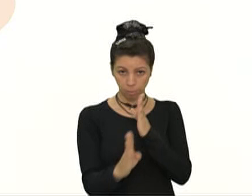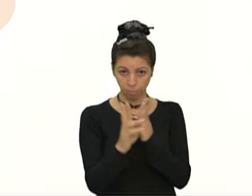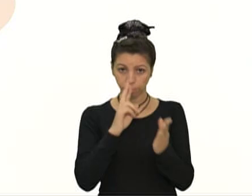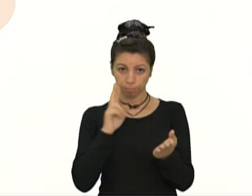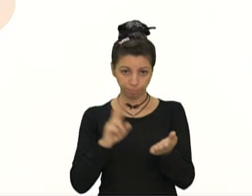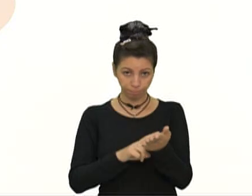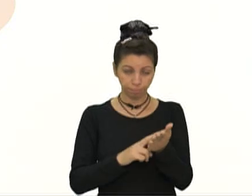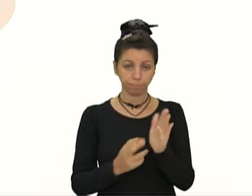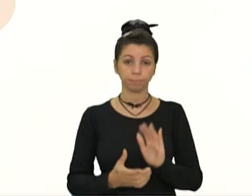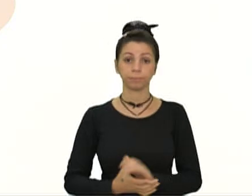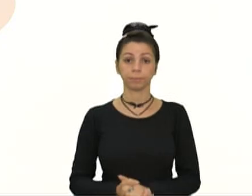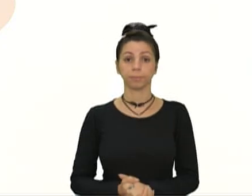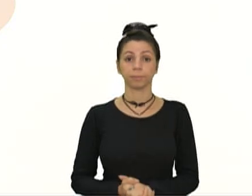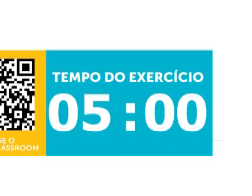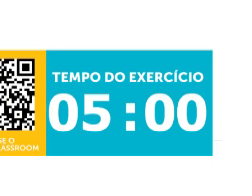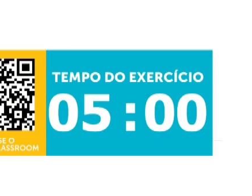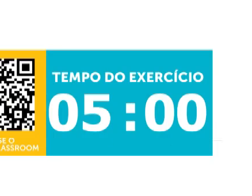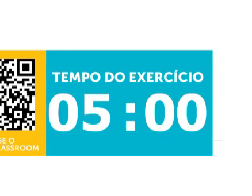lá?